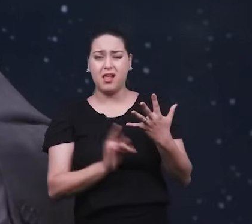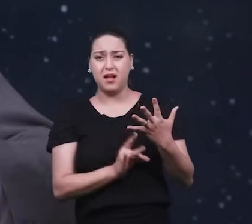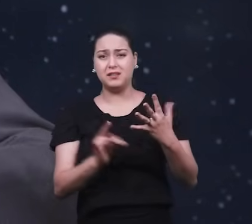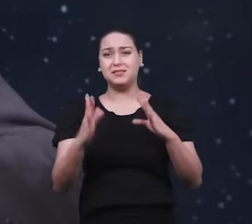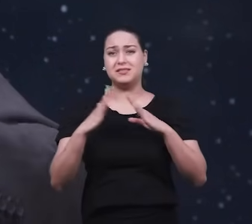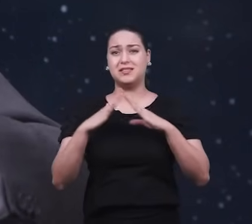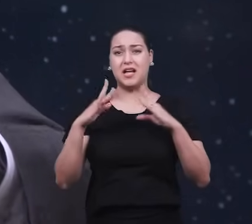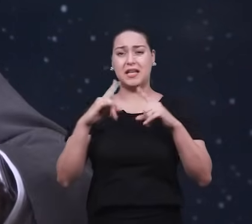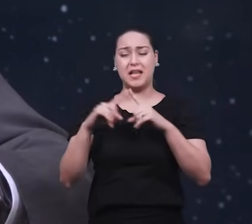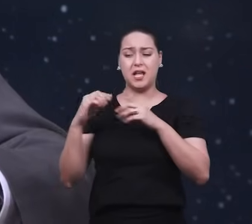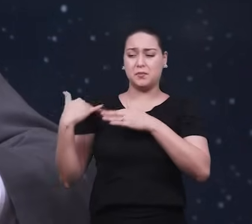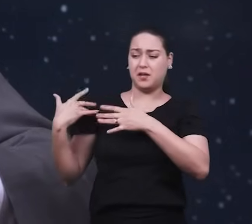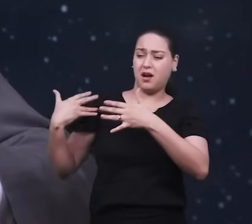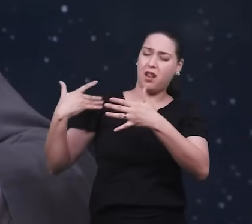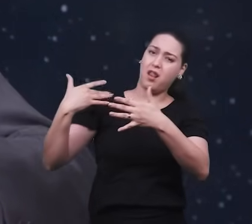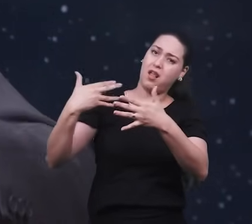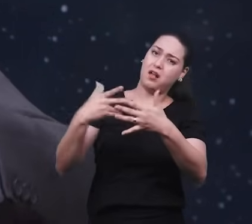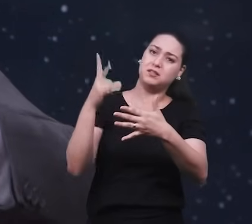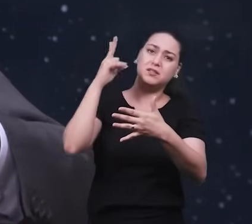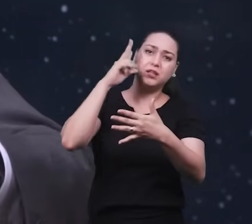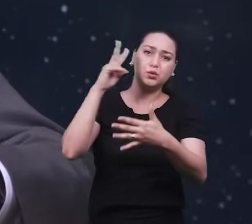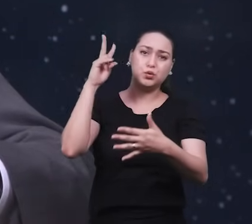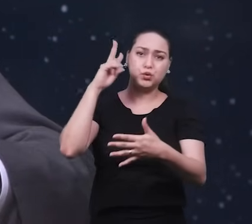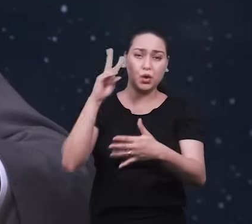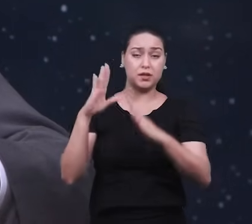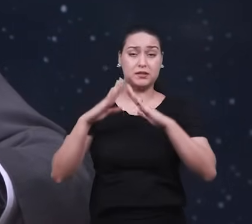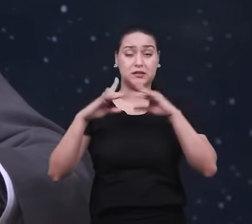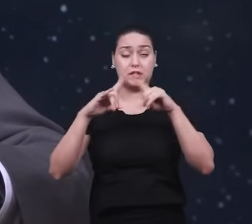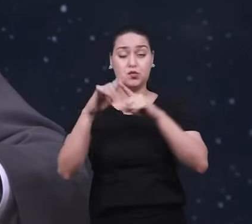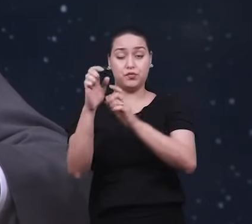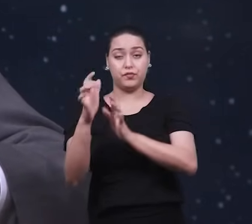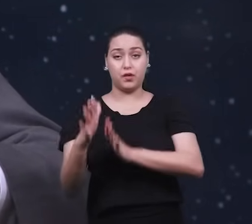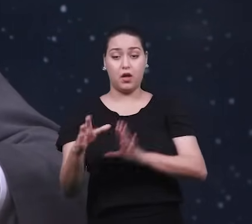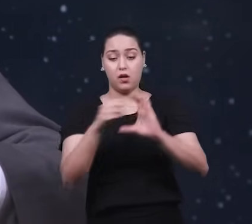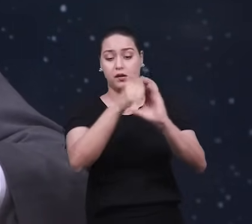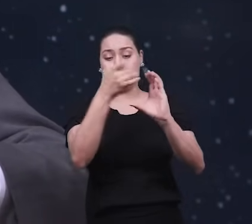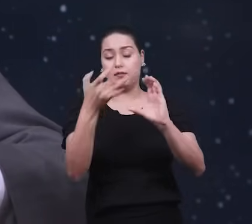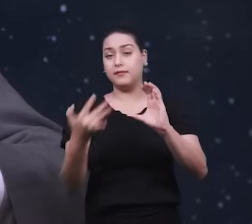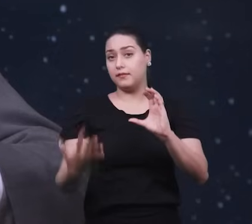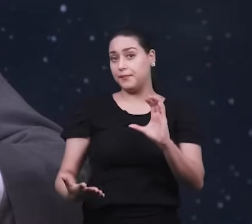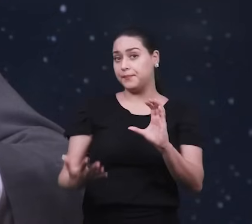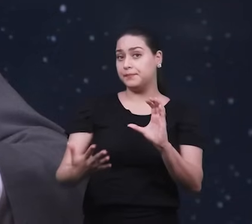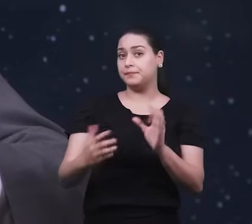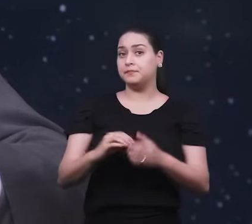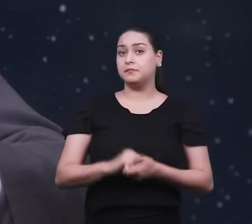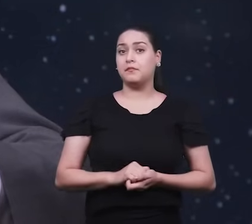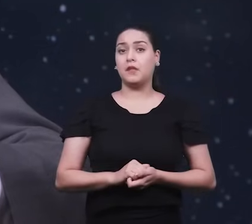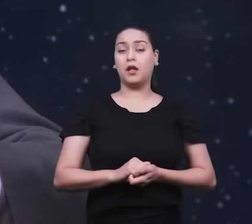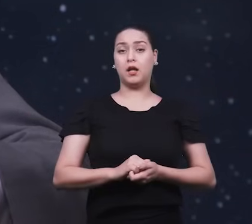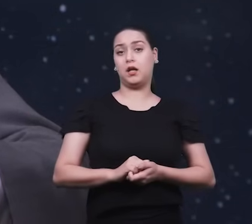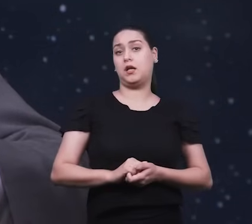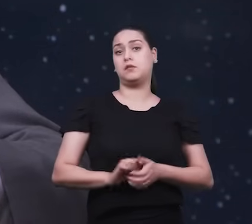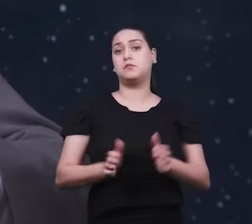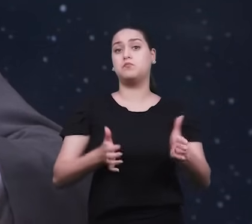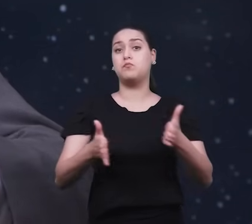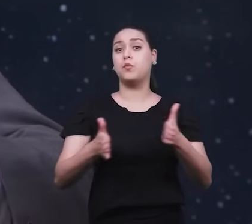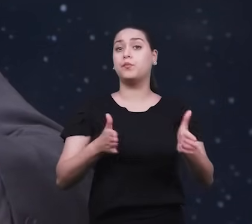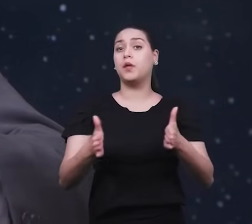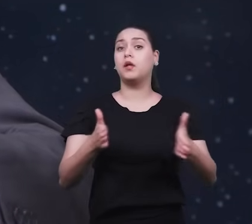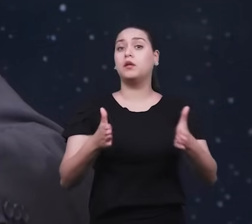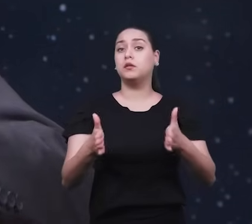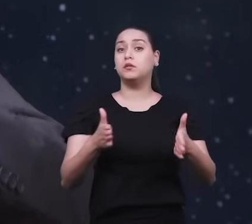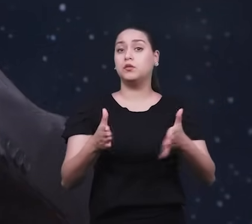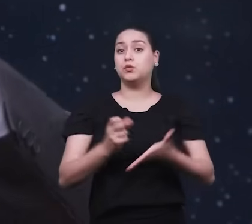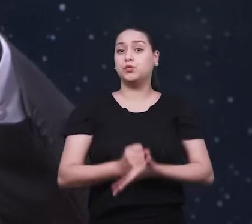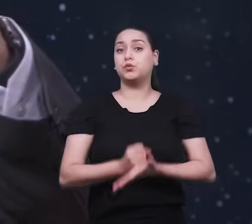da igreja, da nossa história, das características da igreja fiel, essa passagem, esse momento, é